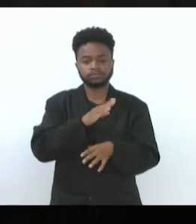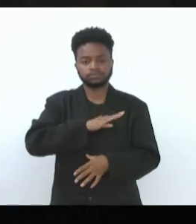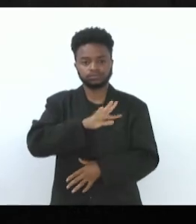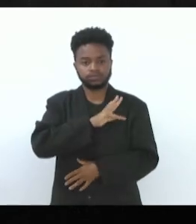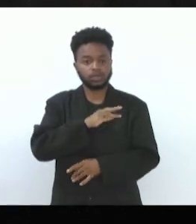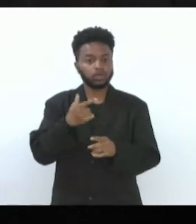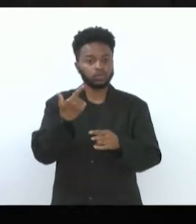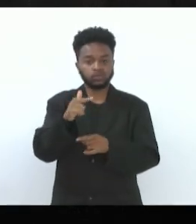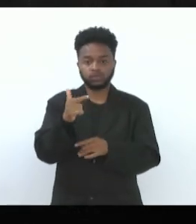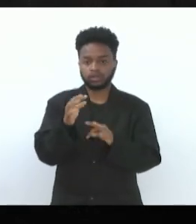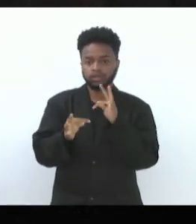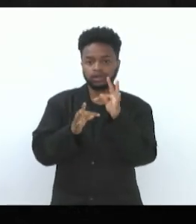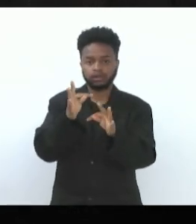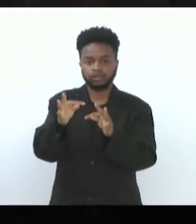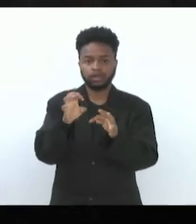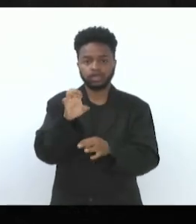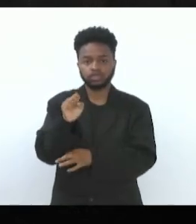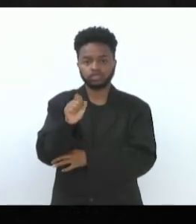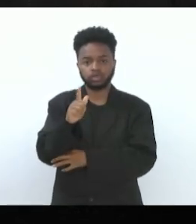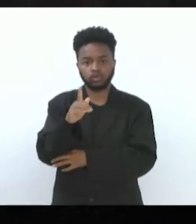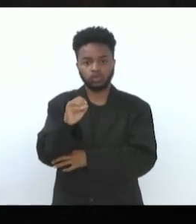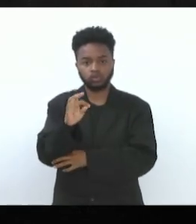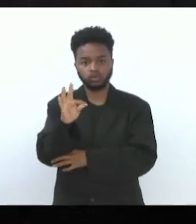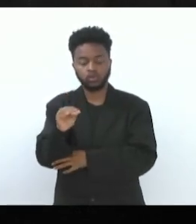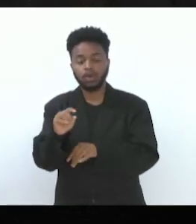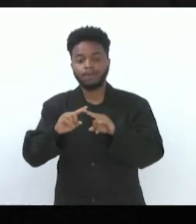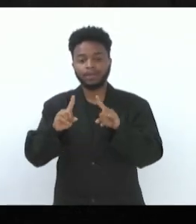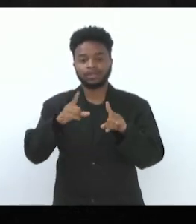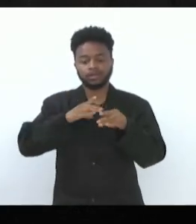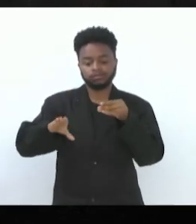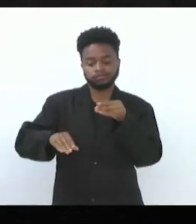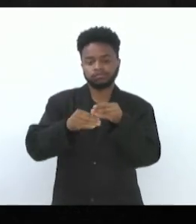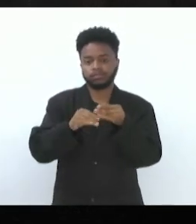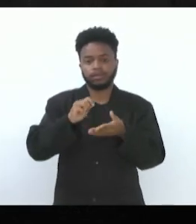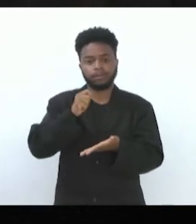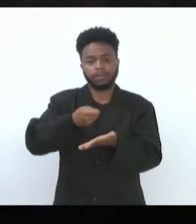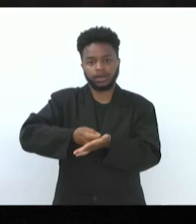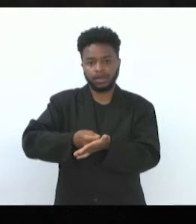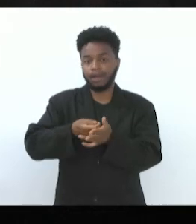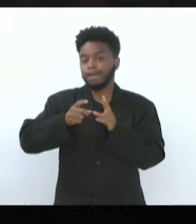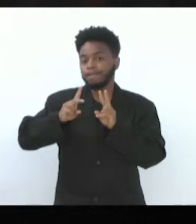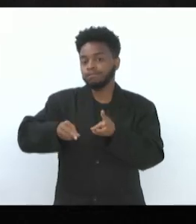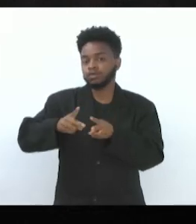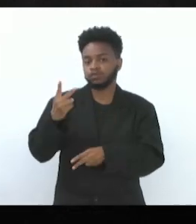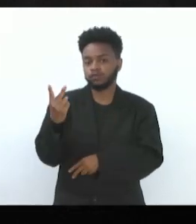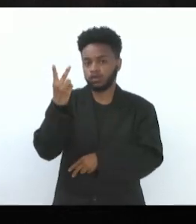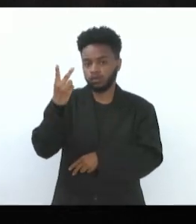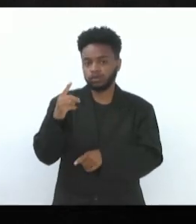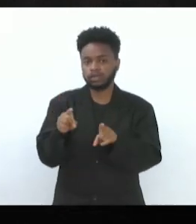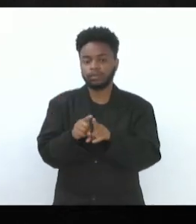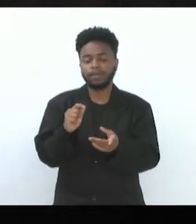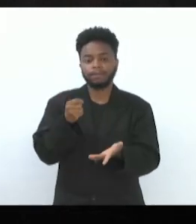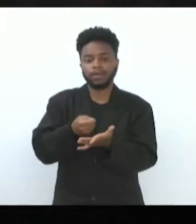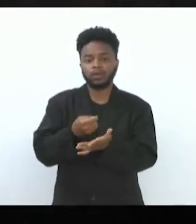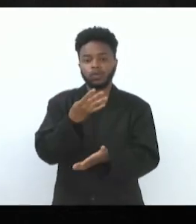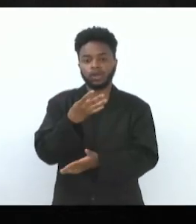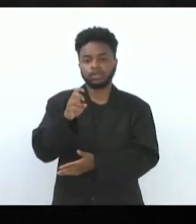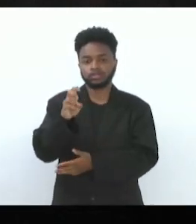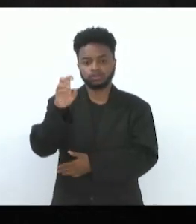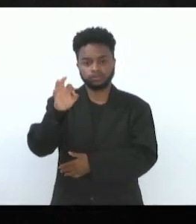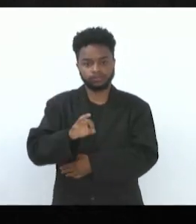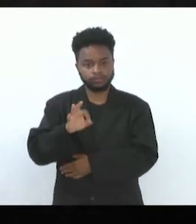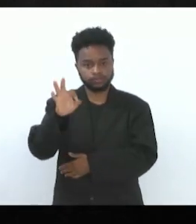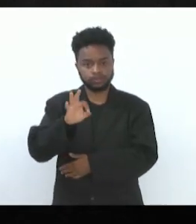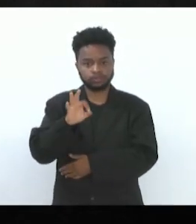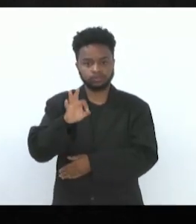esgoto, mas quando você vai lá pagar a conta, está lá a conta, você paga o mesmo metro cúbico de água, você paga 45%